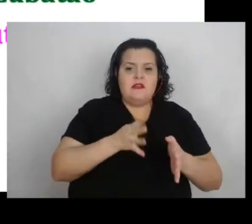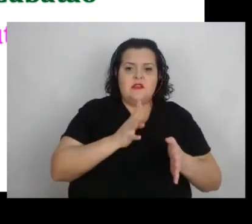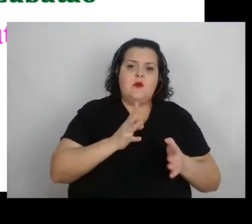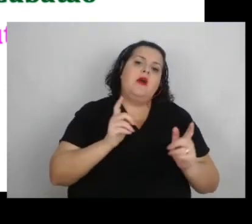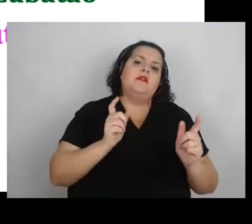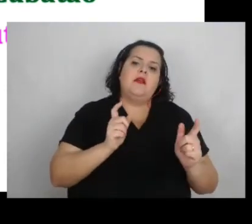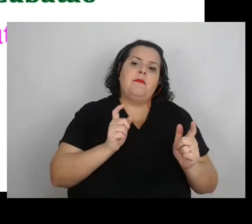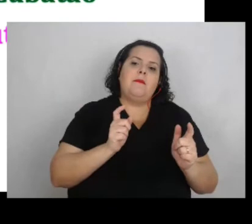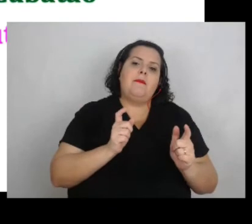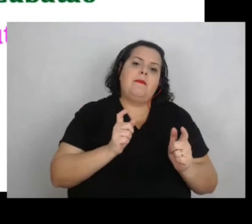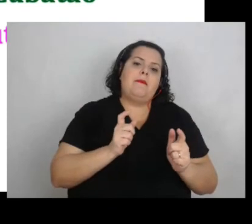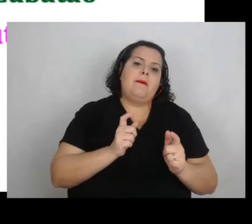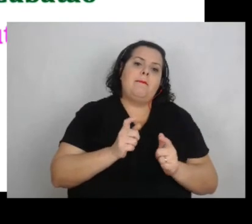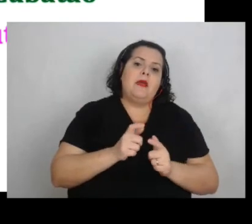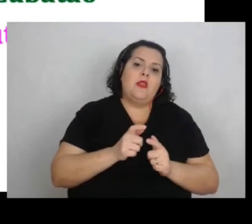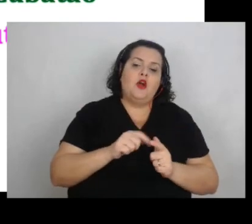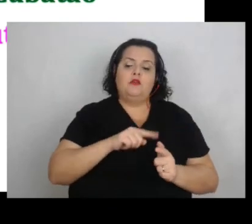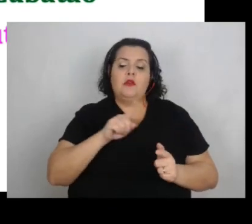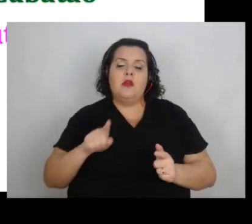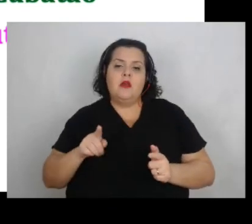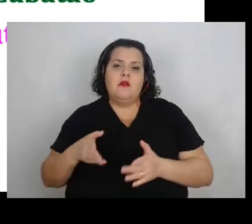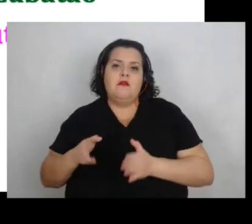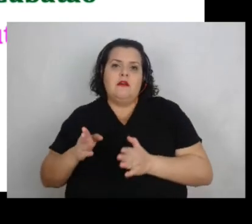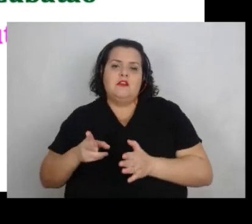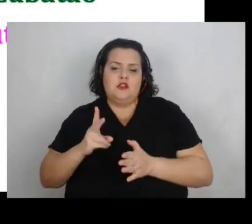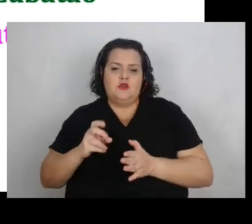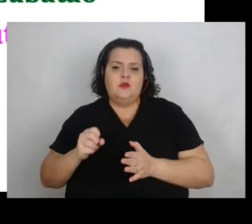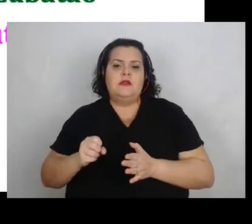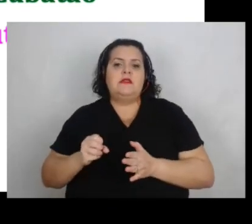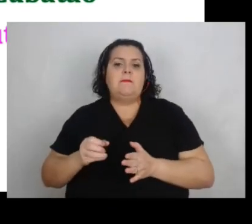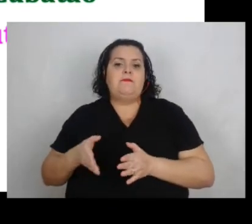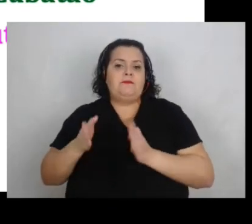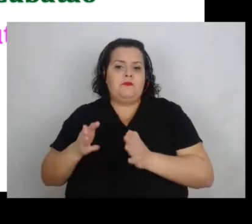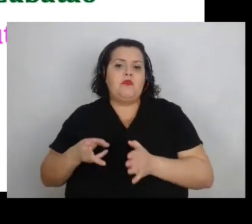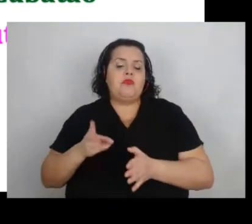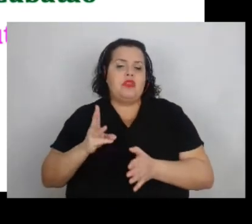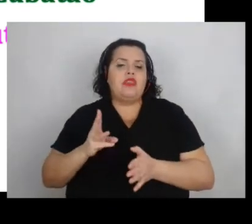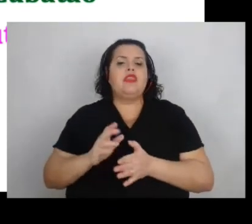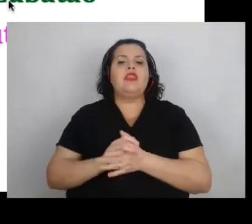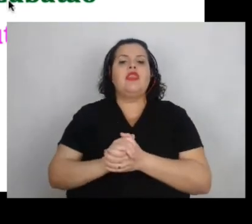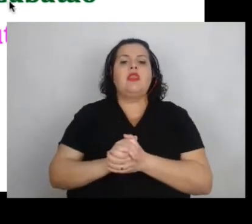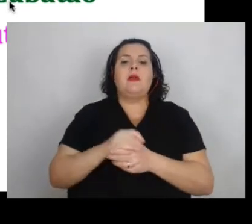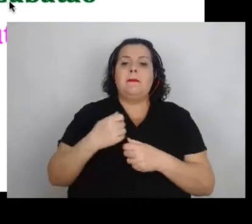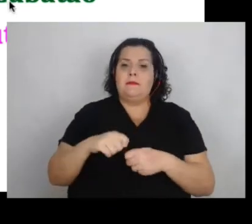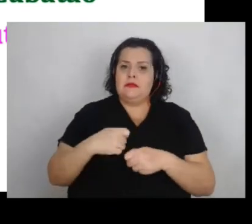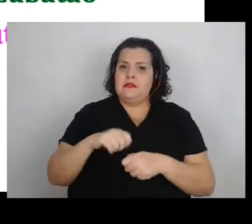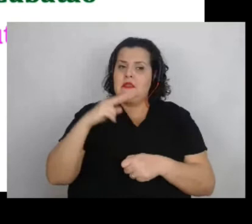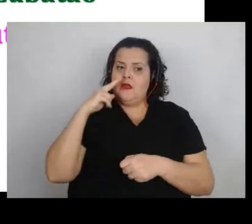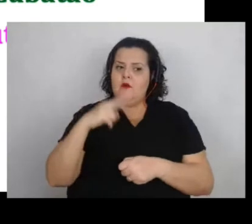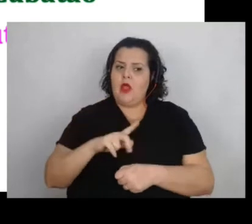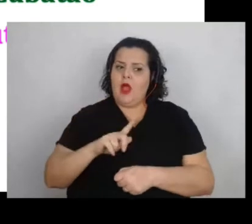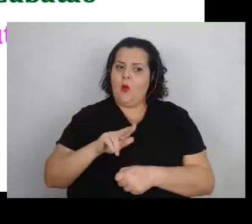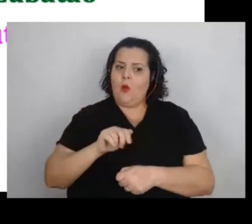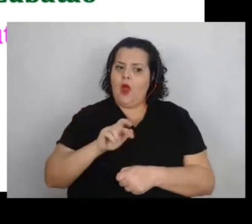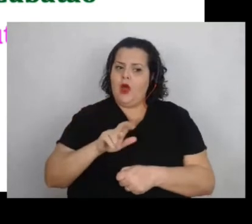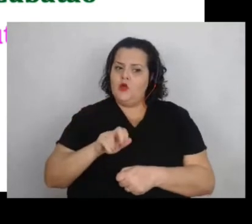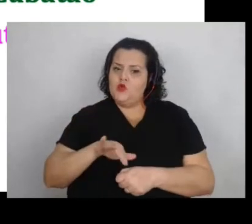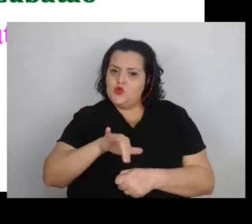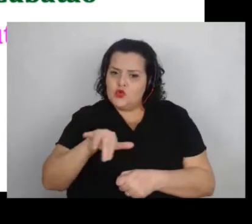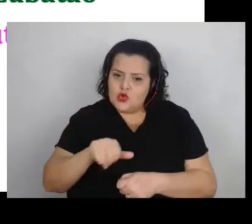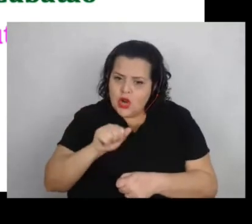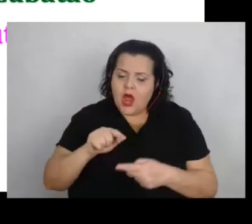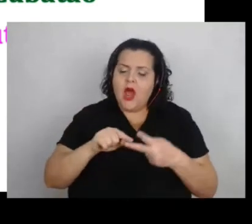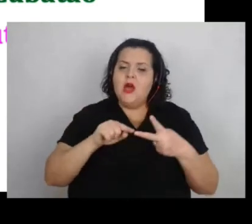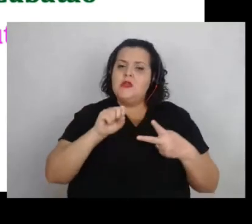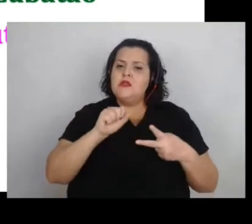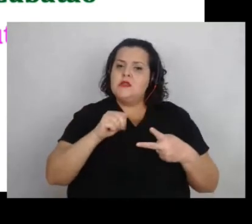observado nas anteriores, que era preciso, naquele momento, olhar Guarujá, São Vicente e Cubatão, que eram as 3 cidades em que os